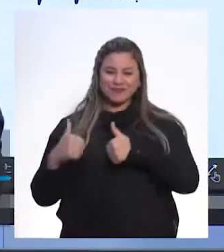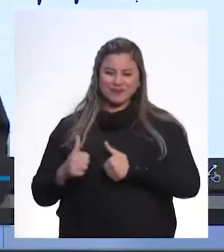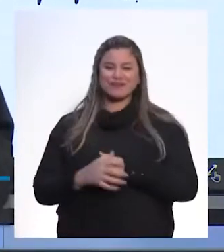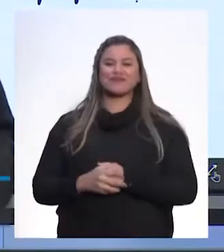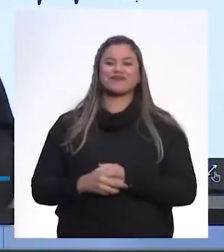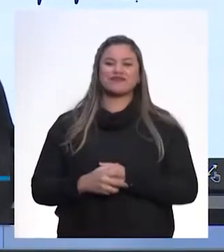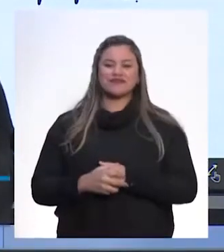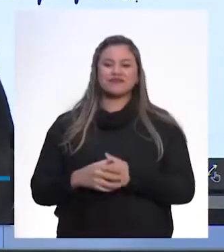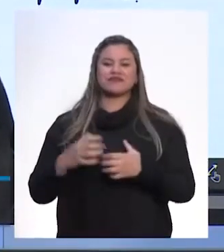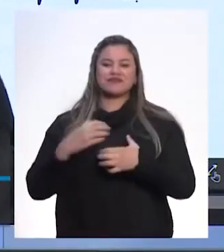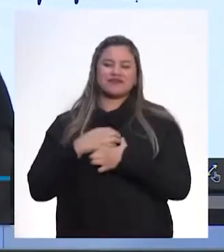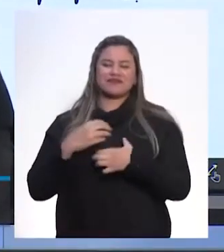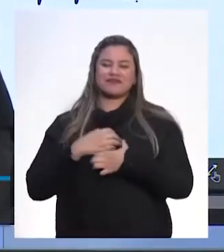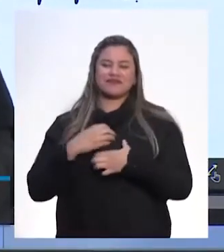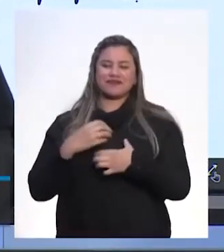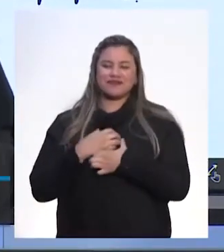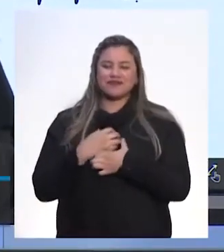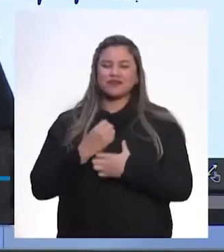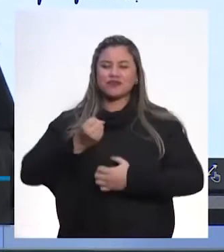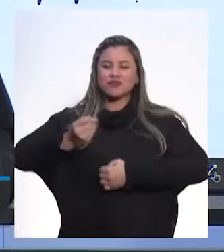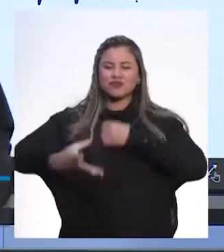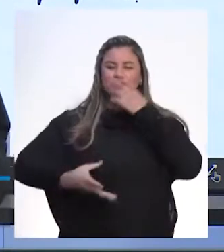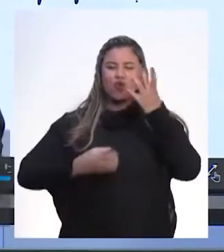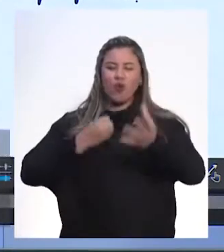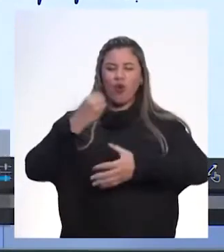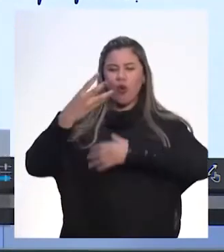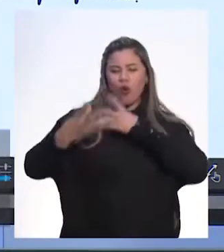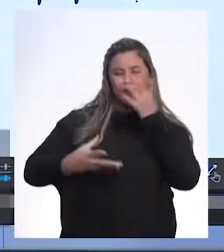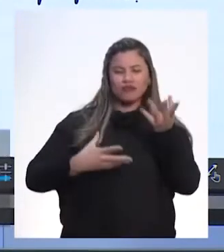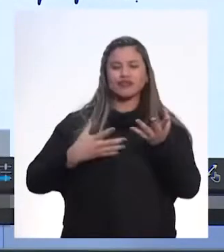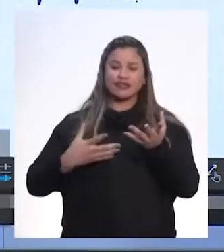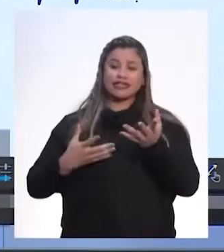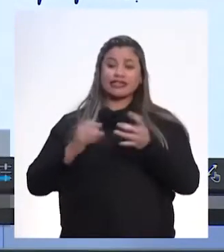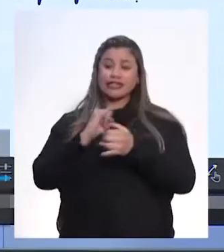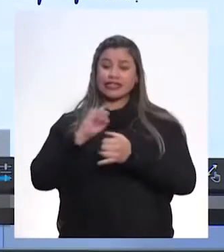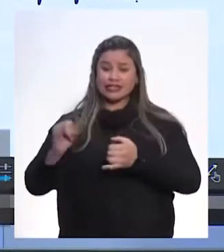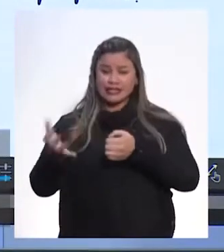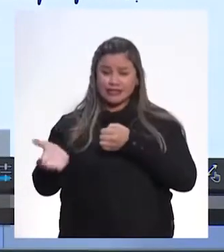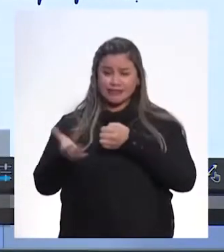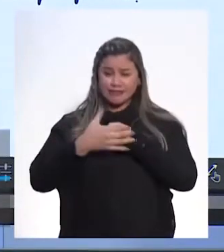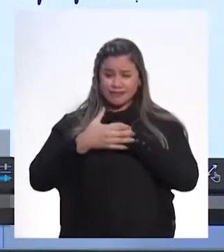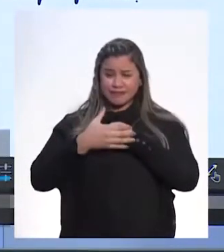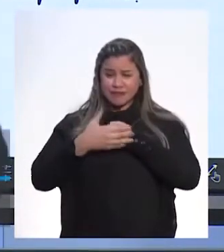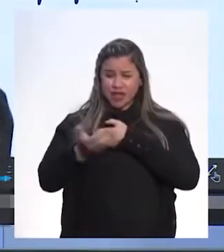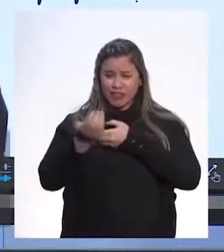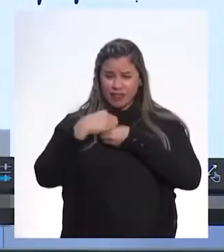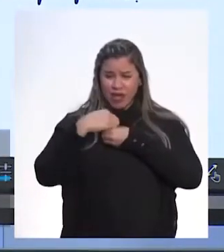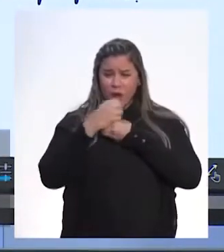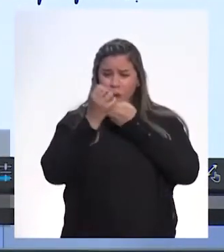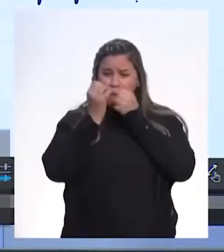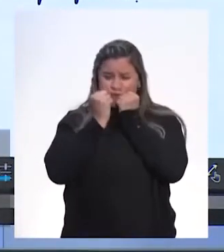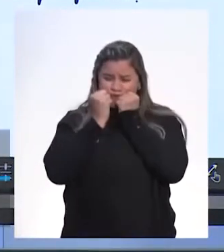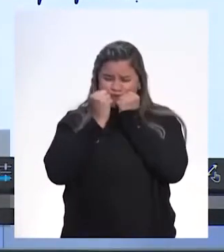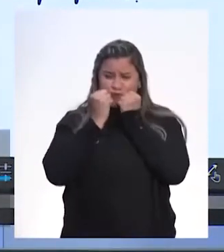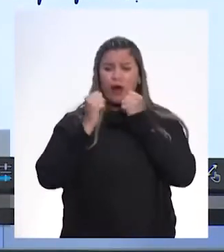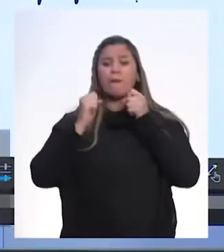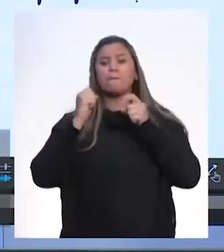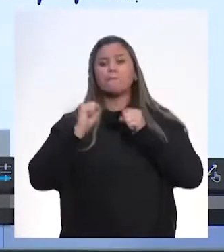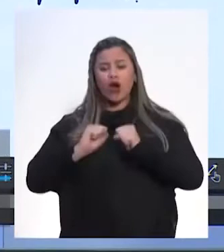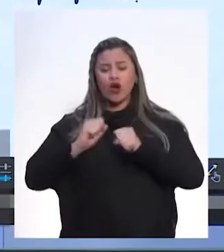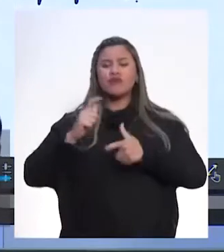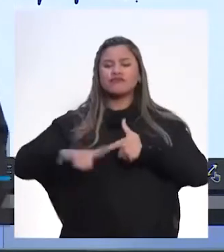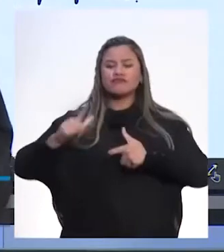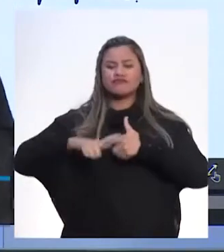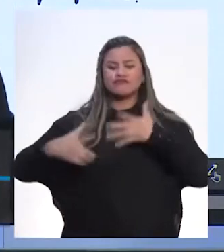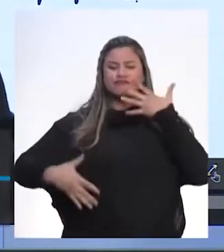emoções que estão ali represadas, né, que podem gerar aí grandes problemas, né, psicológicos, gerar problemas físicos também, tá?